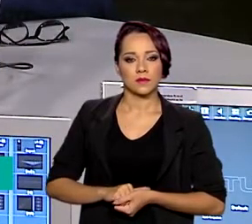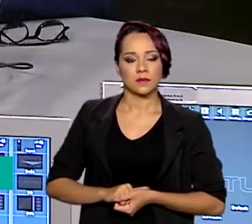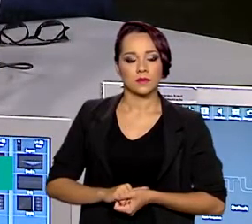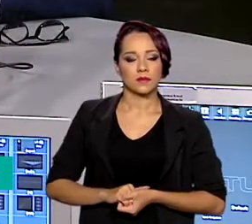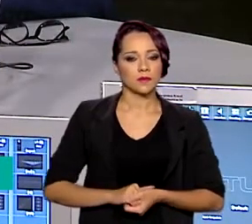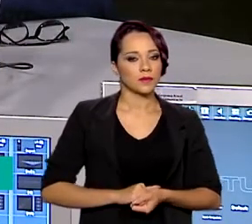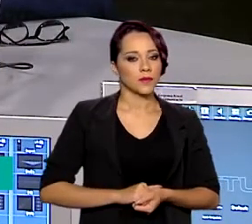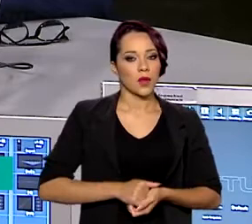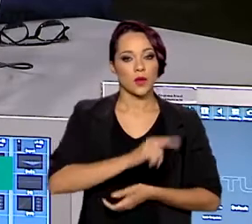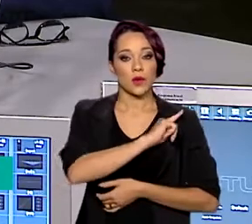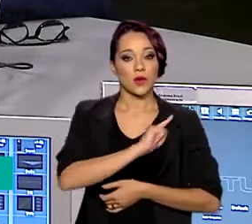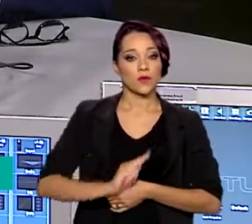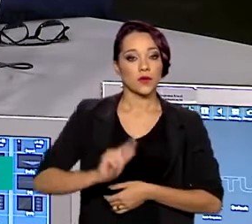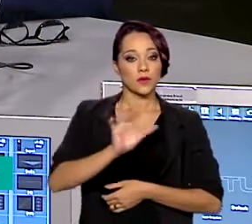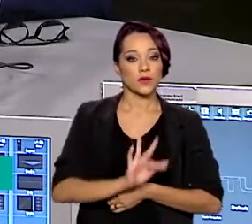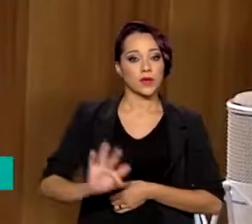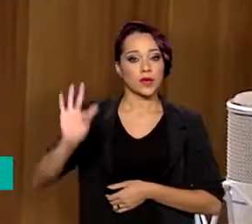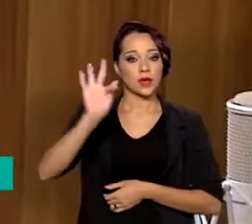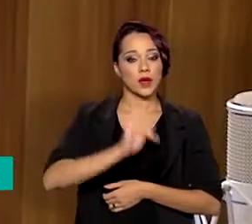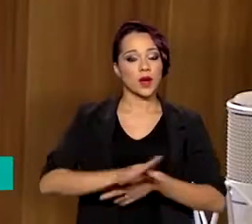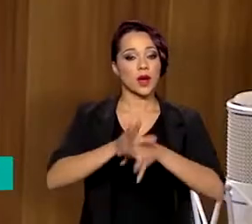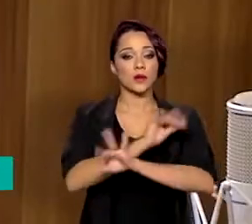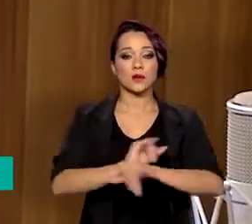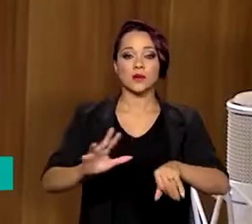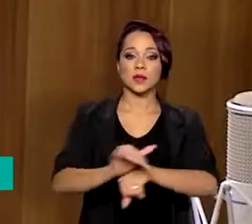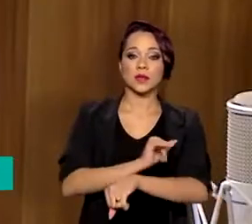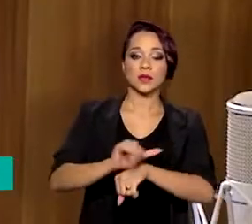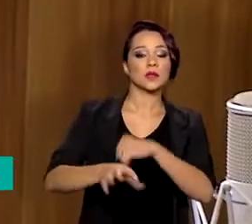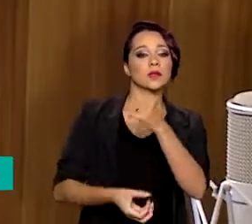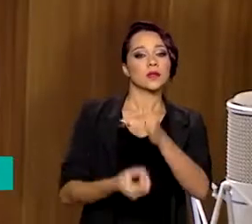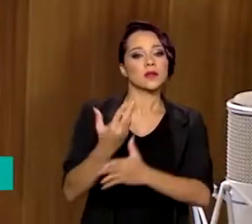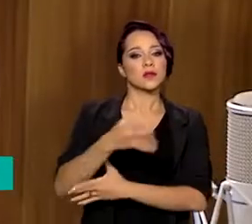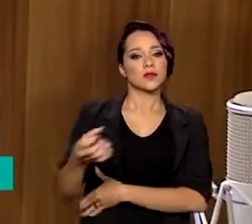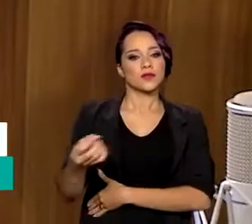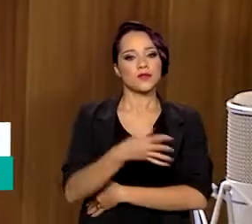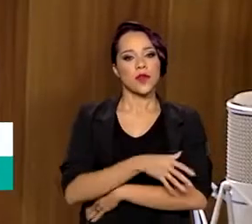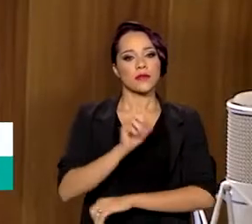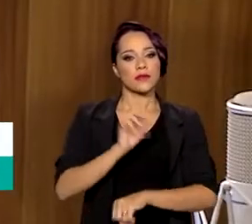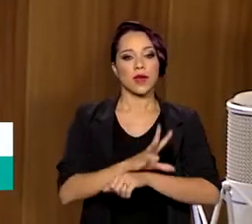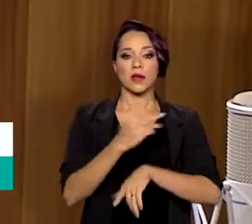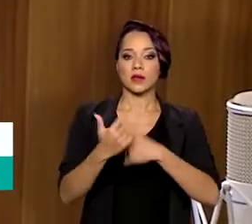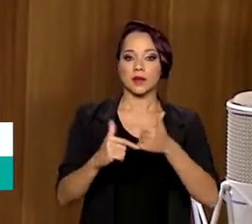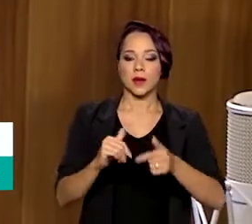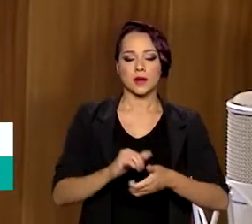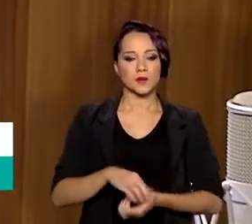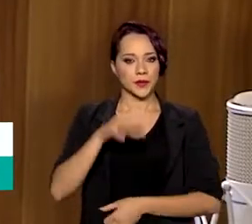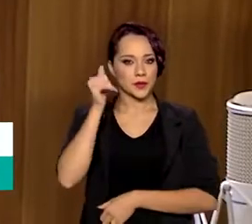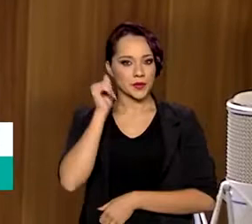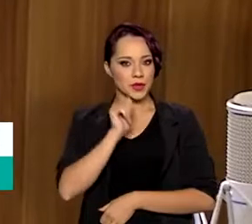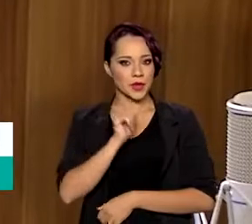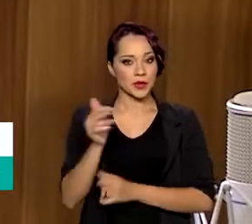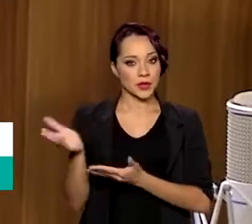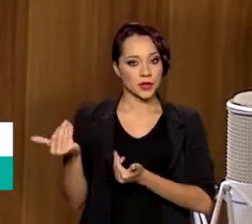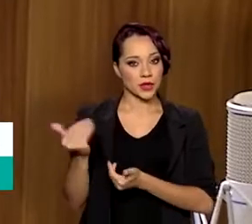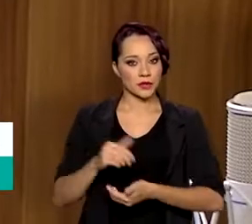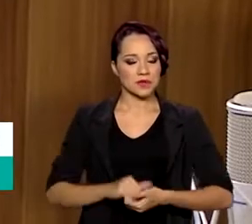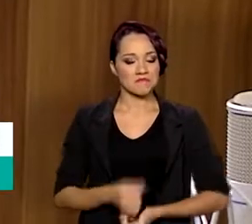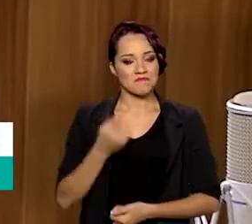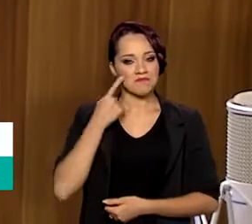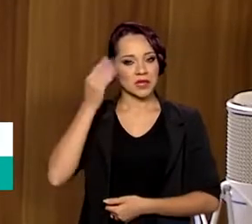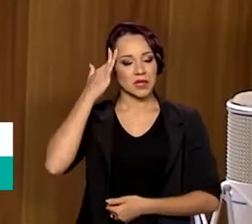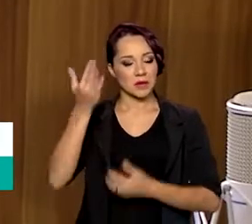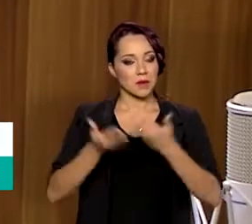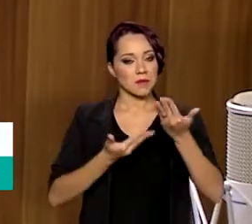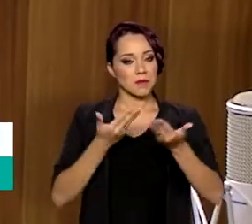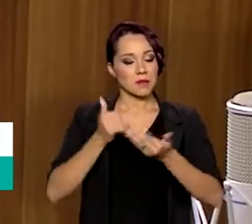E o governo federal anunciou medidas que prevêm a criação de novas vagas de trabalho para mulheres e jovens. Vamos saber mais com